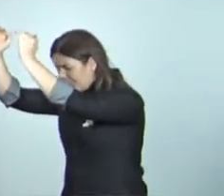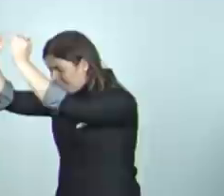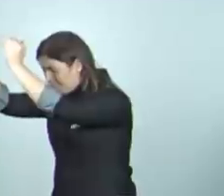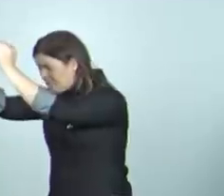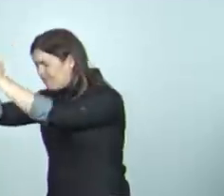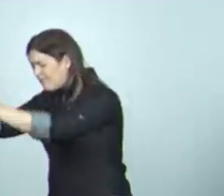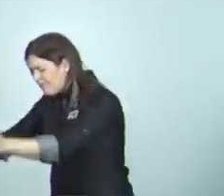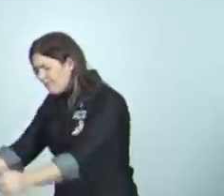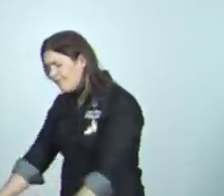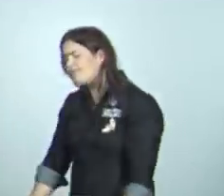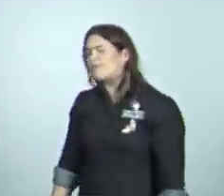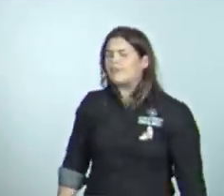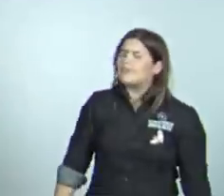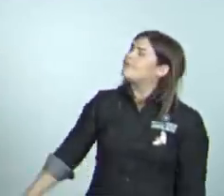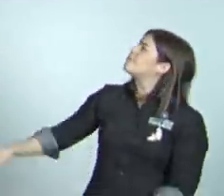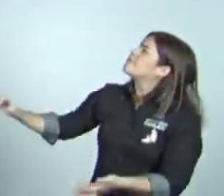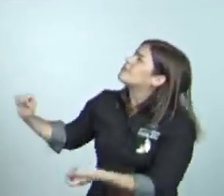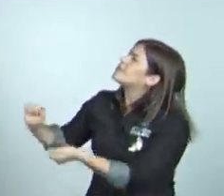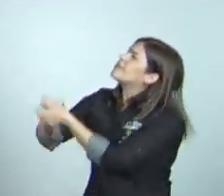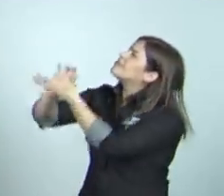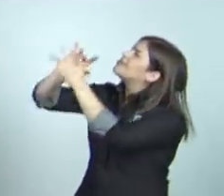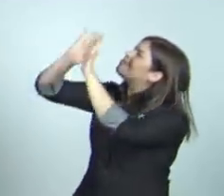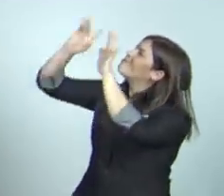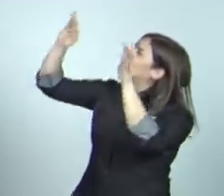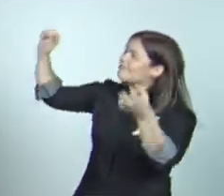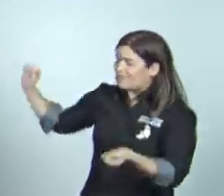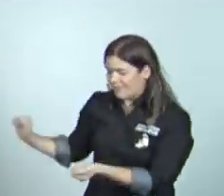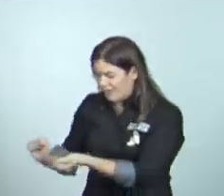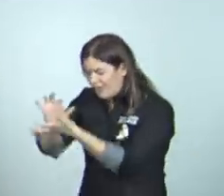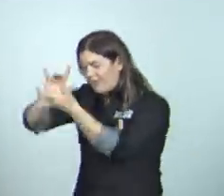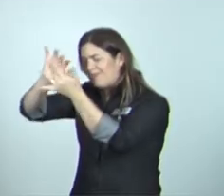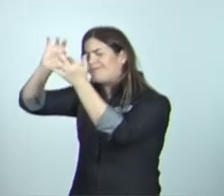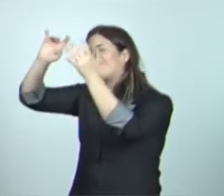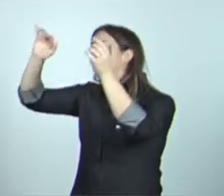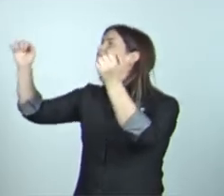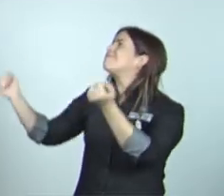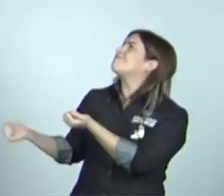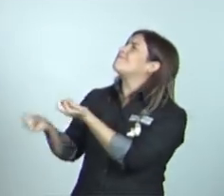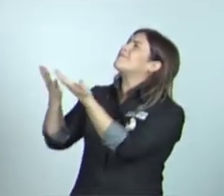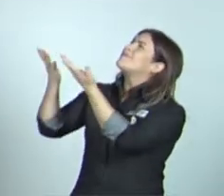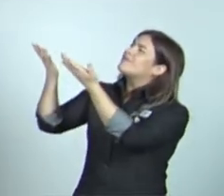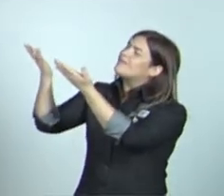é ou seja a glória